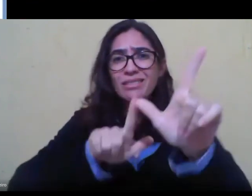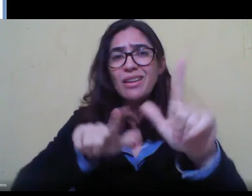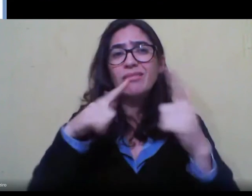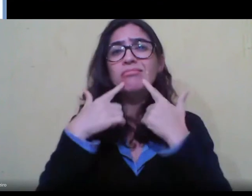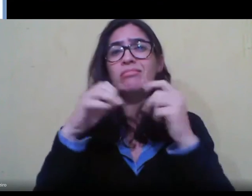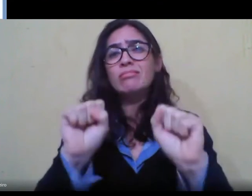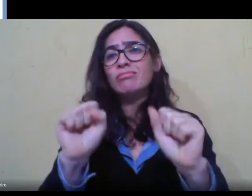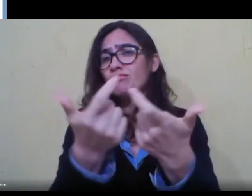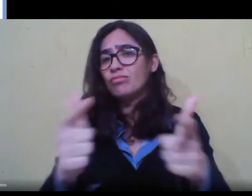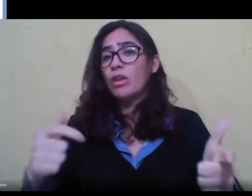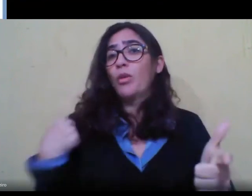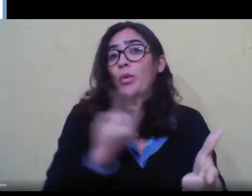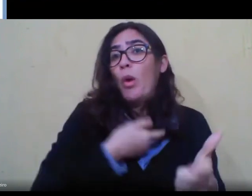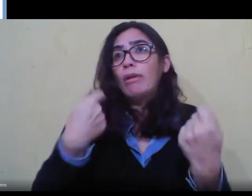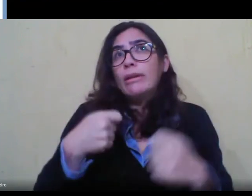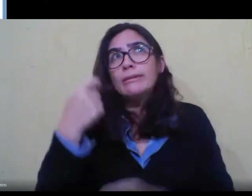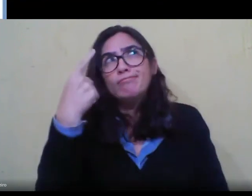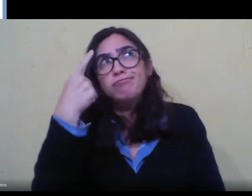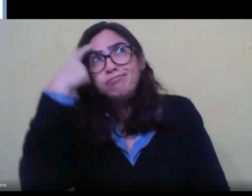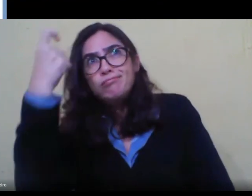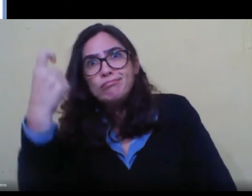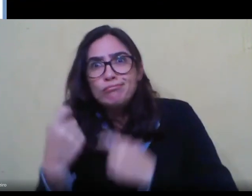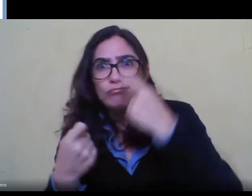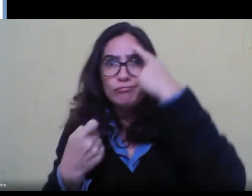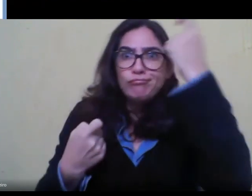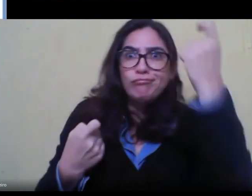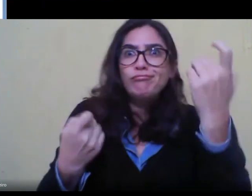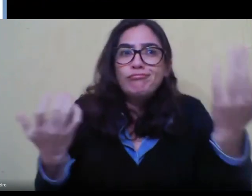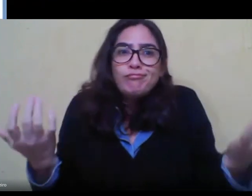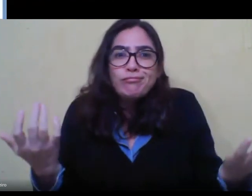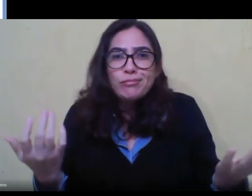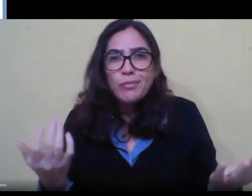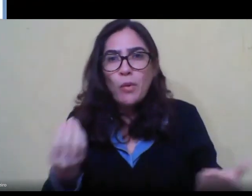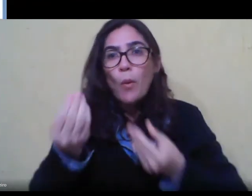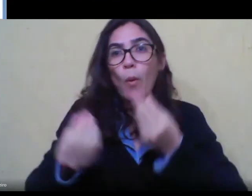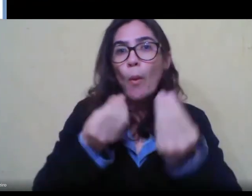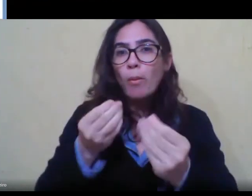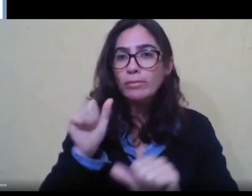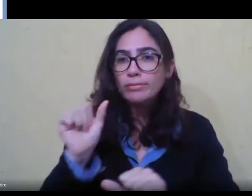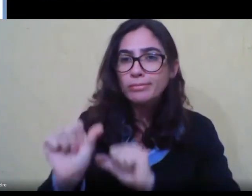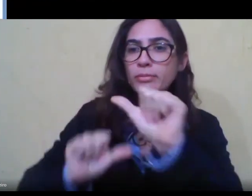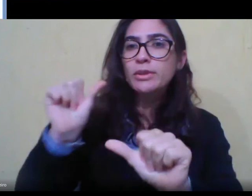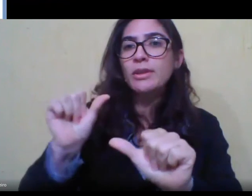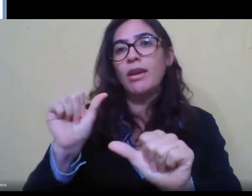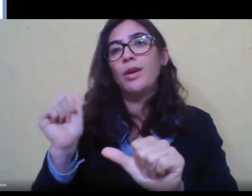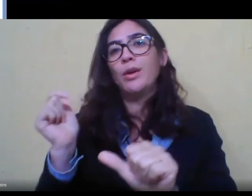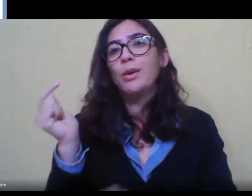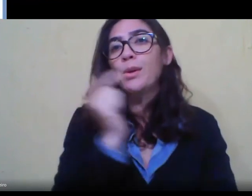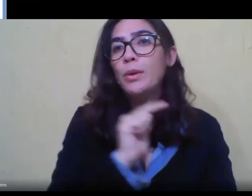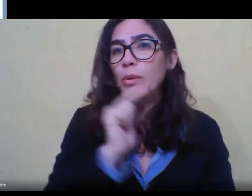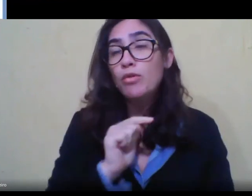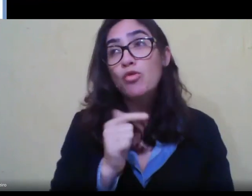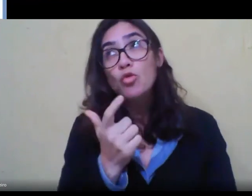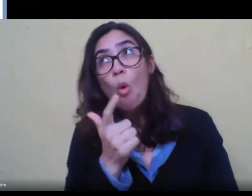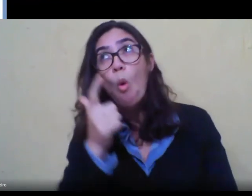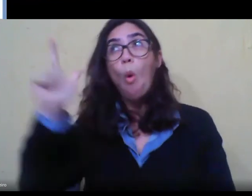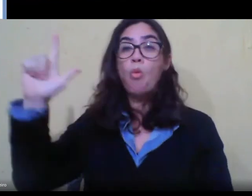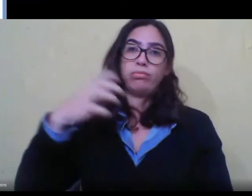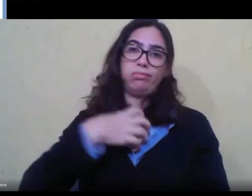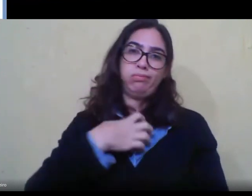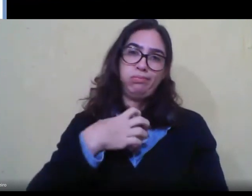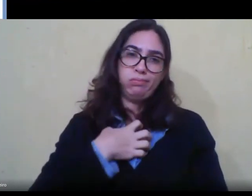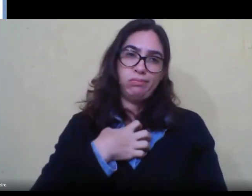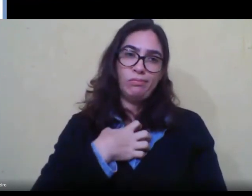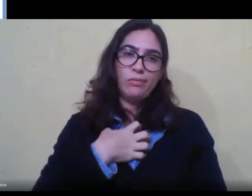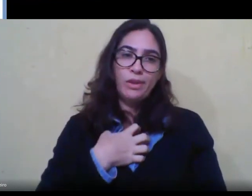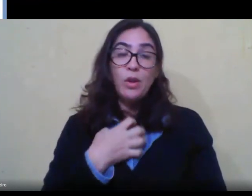e resolver isso de outra maneira. Né? Então, assim, é, ou põe muita coisa, ou não põe nada, e faz como